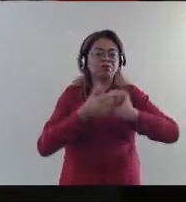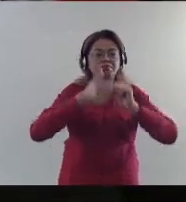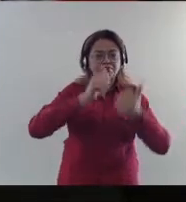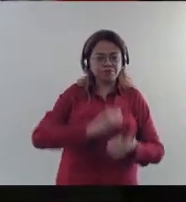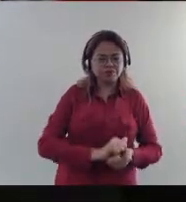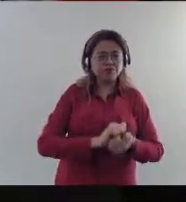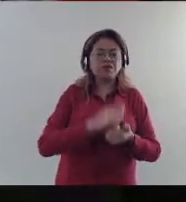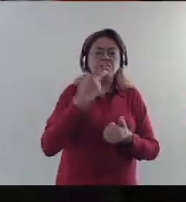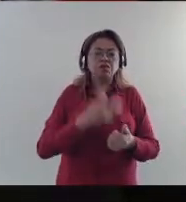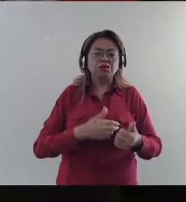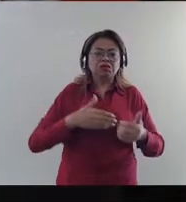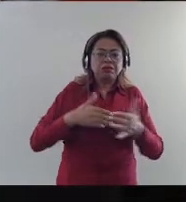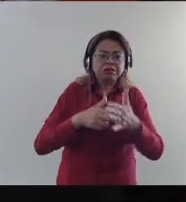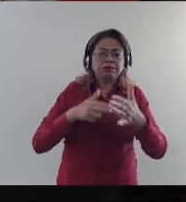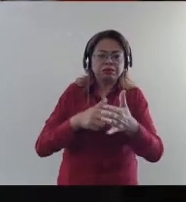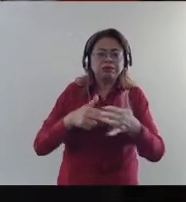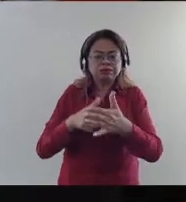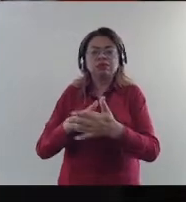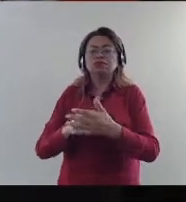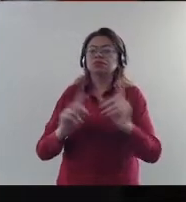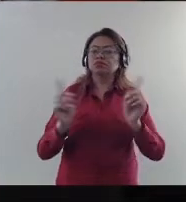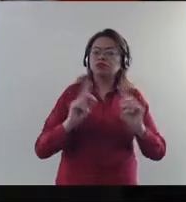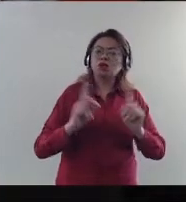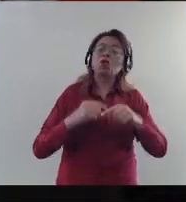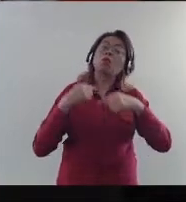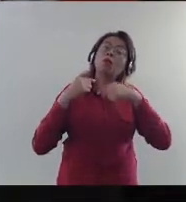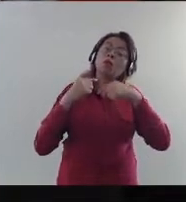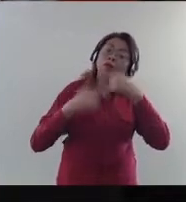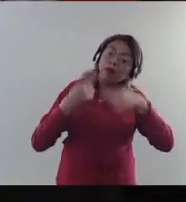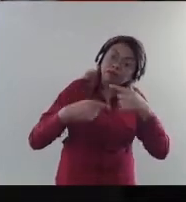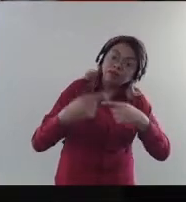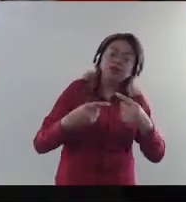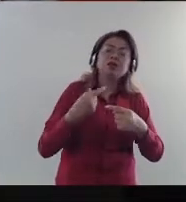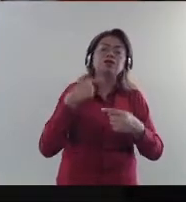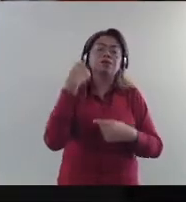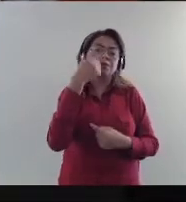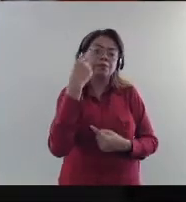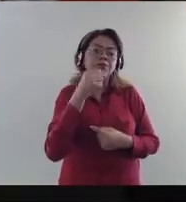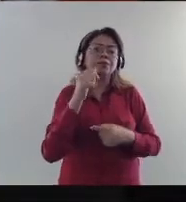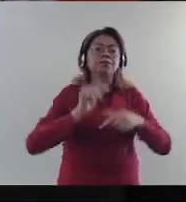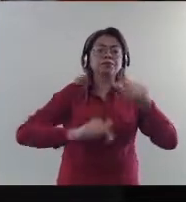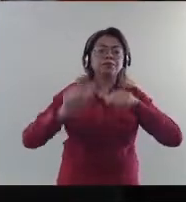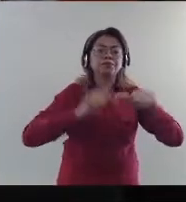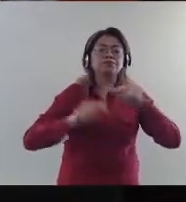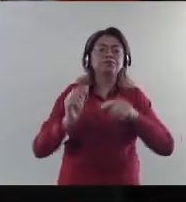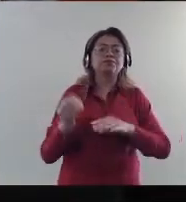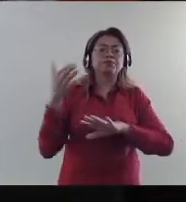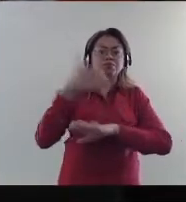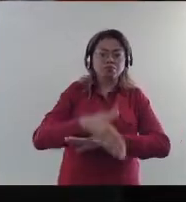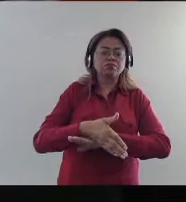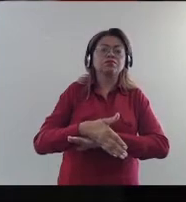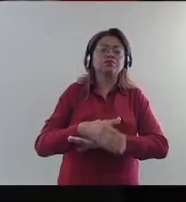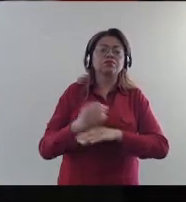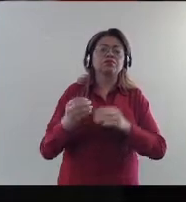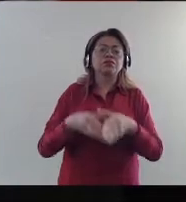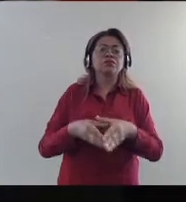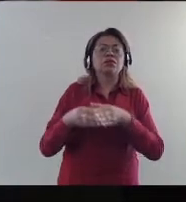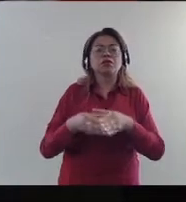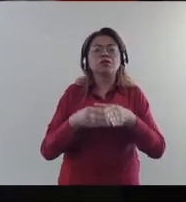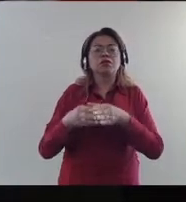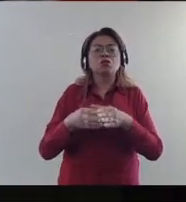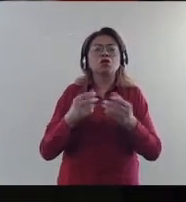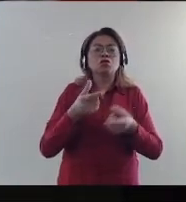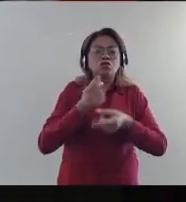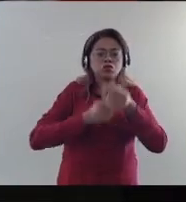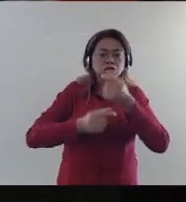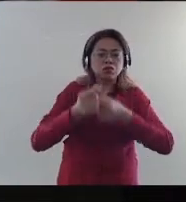ser resistente, deixando de ser conservador, para atuar, né, como parte integrante do negócio do